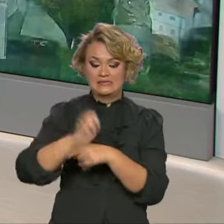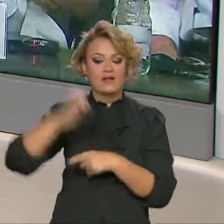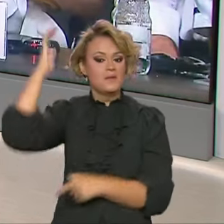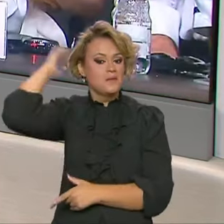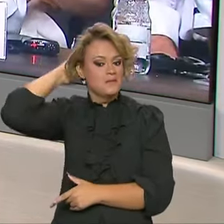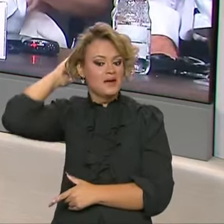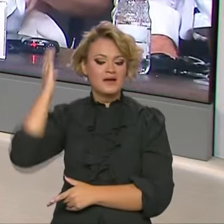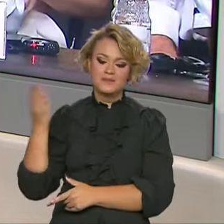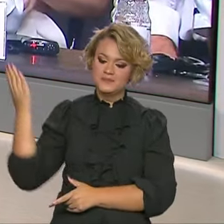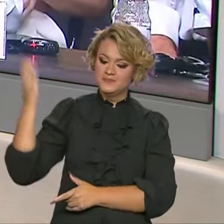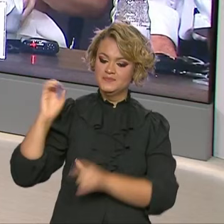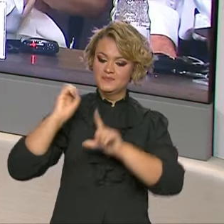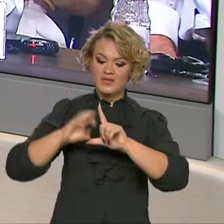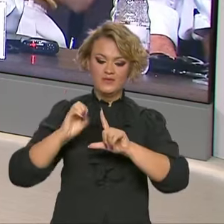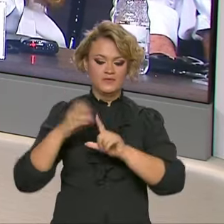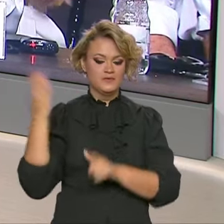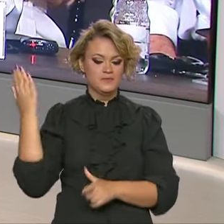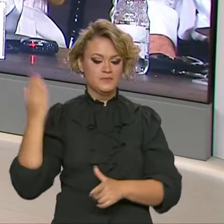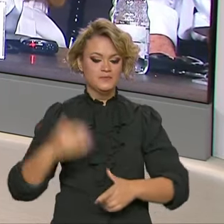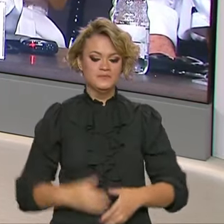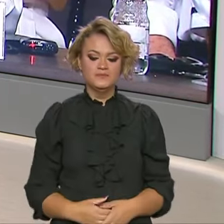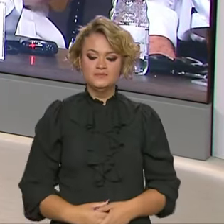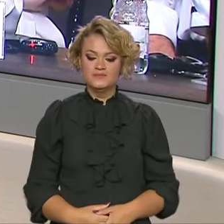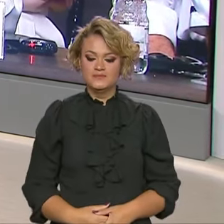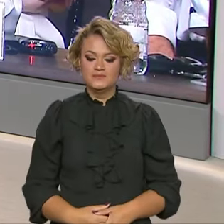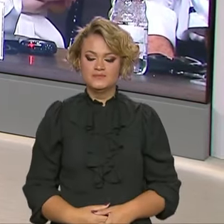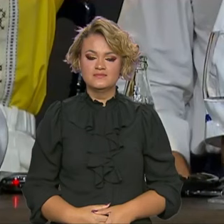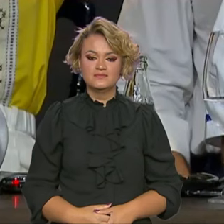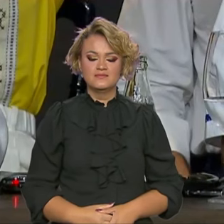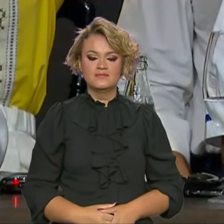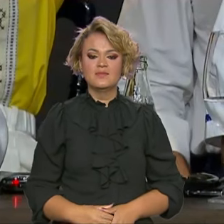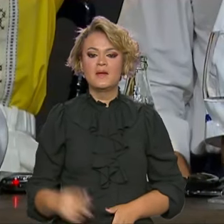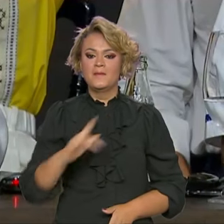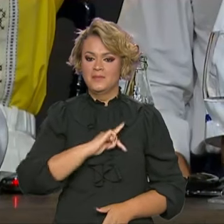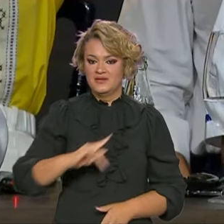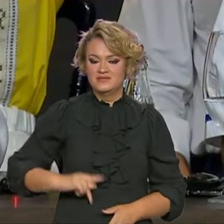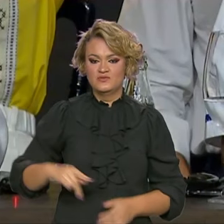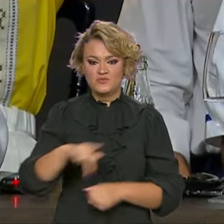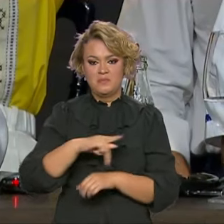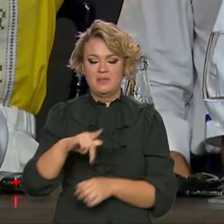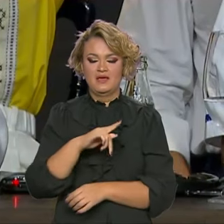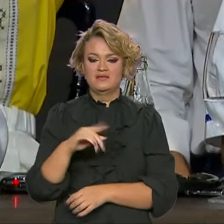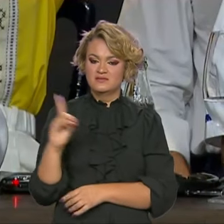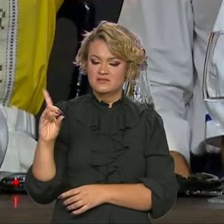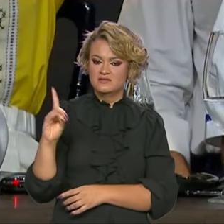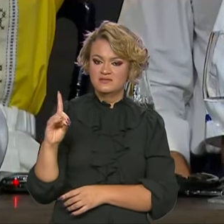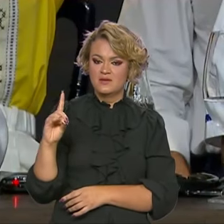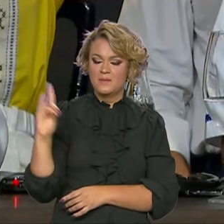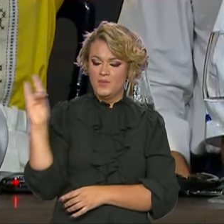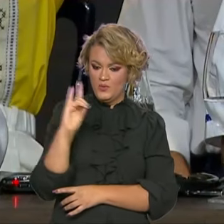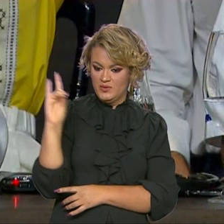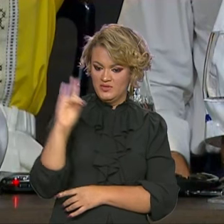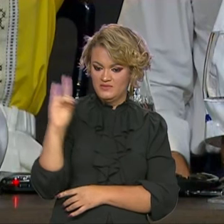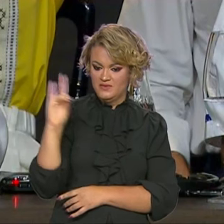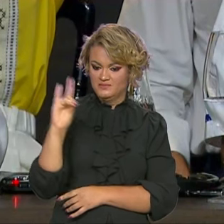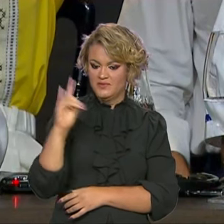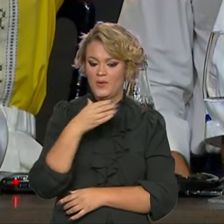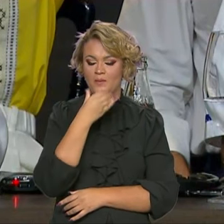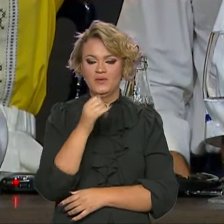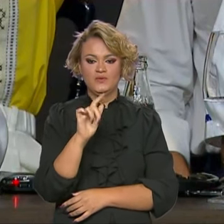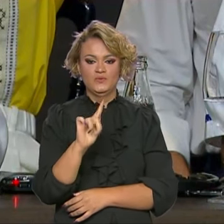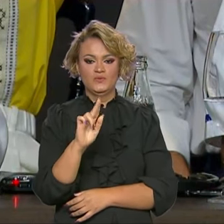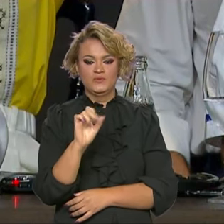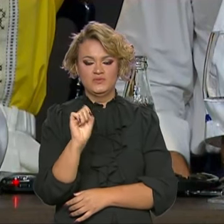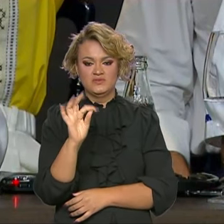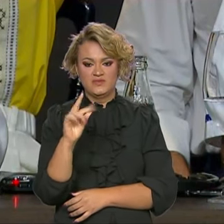Pará, acompanhar ao vivo este evento. Presidente do Estado Plurinacional da Bolívia, o companheiro Gustavo